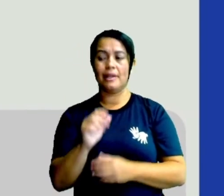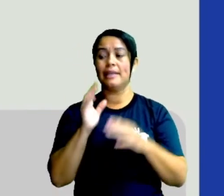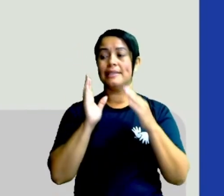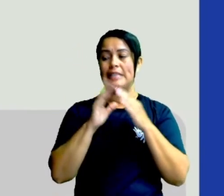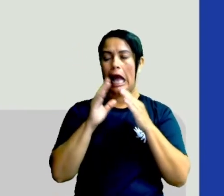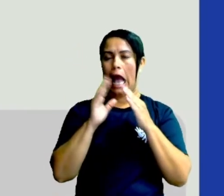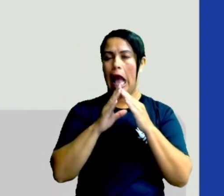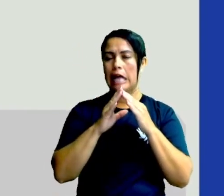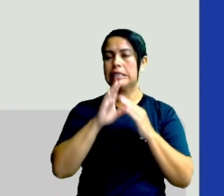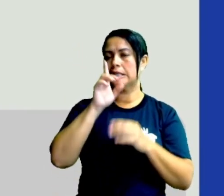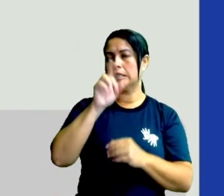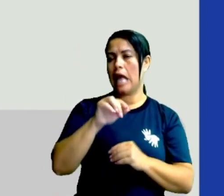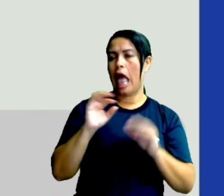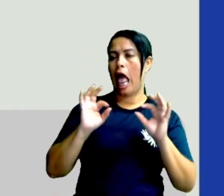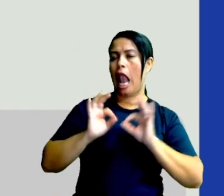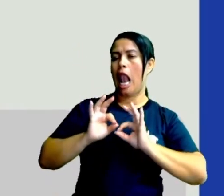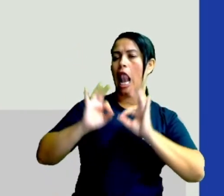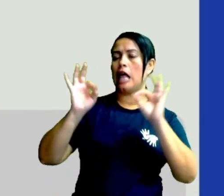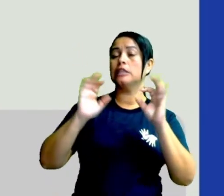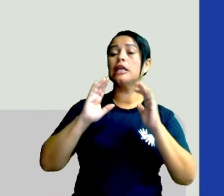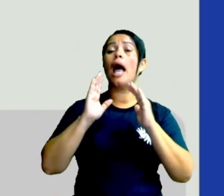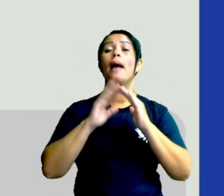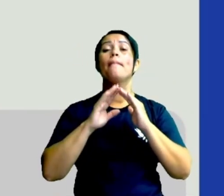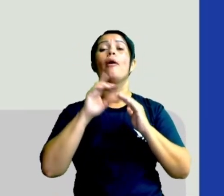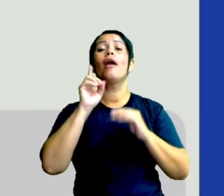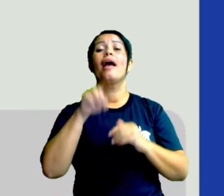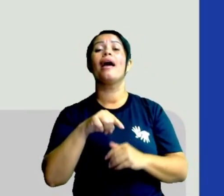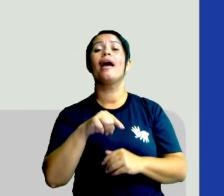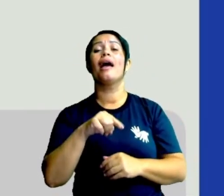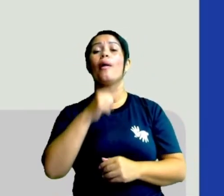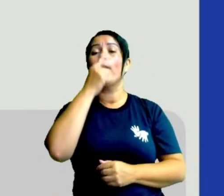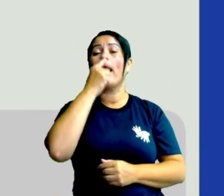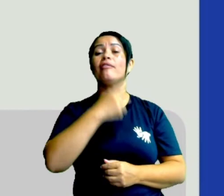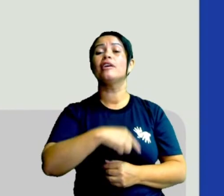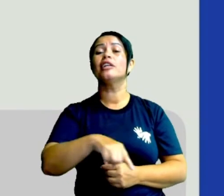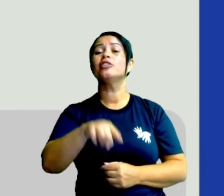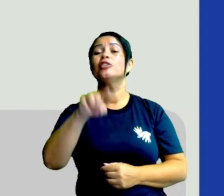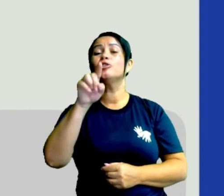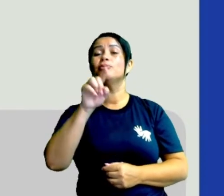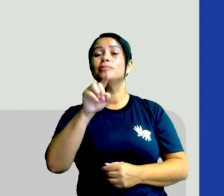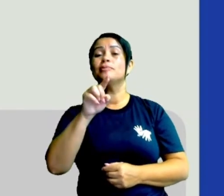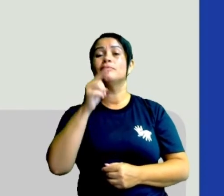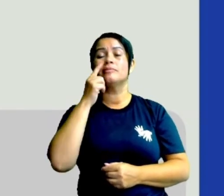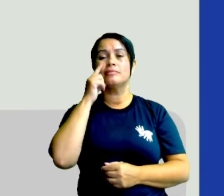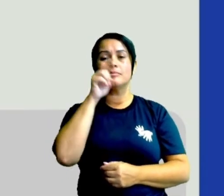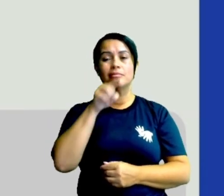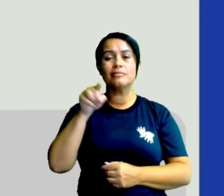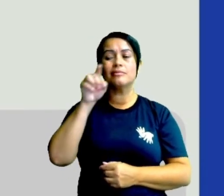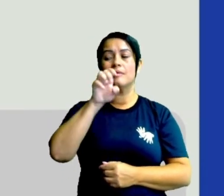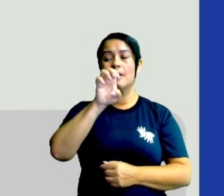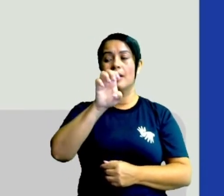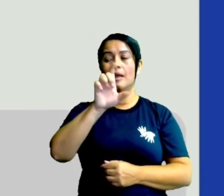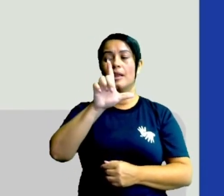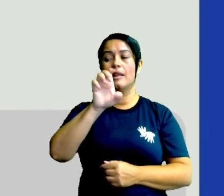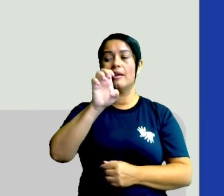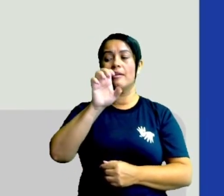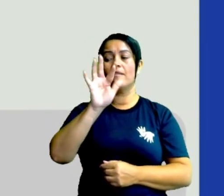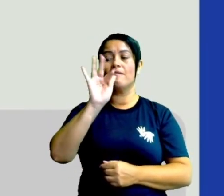casa é elegante quem mora nela é o elefante elegante